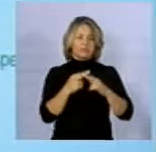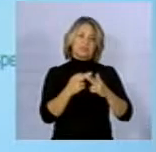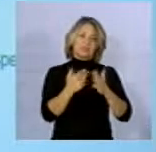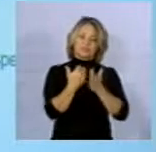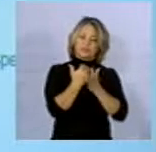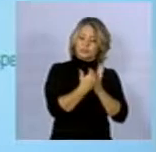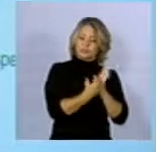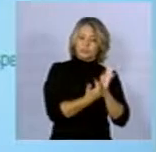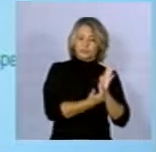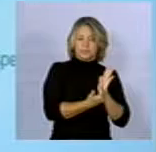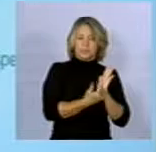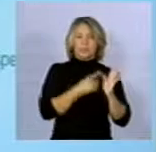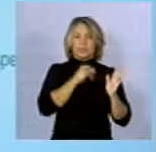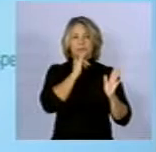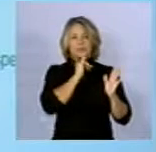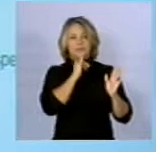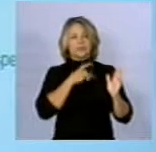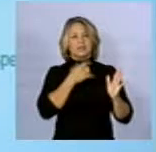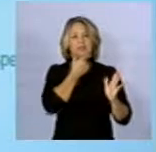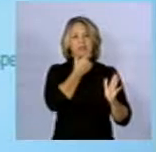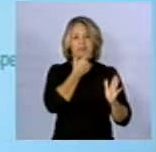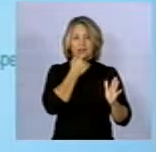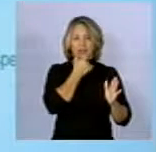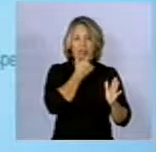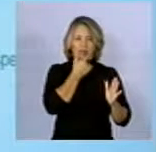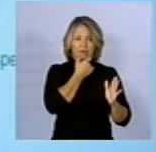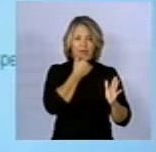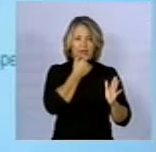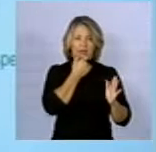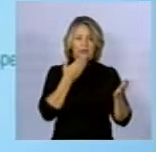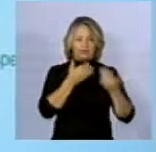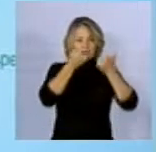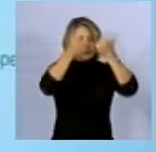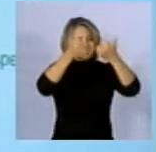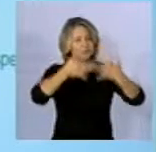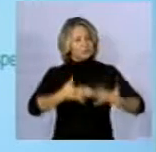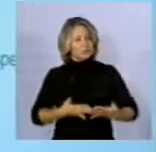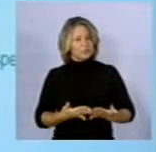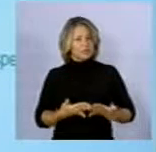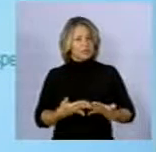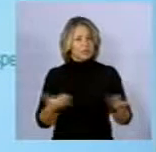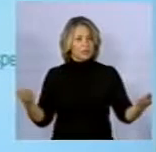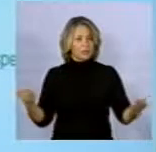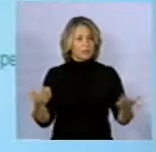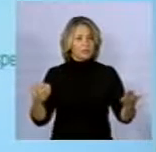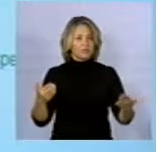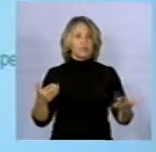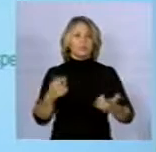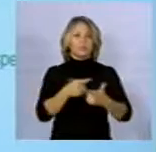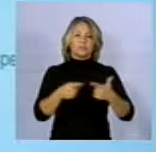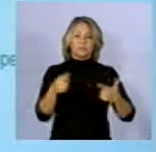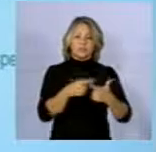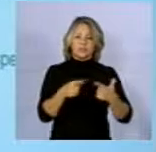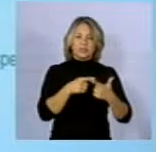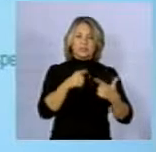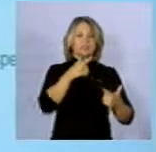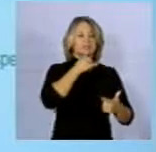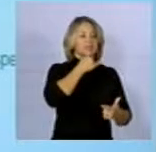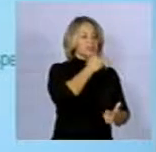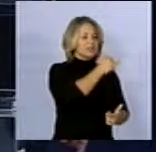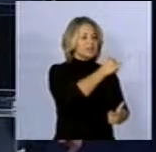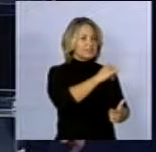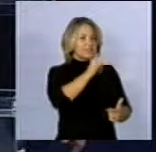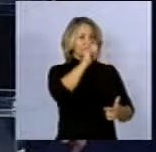temos o Reino Unido. Eles esclarecem que o impacto da eletricidade em